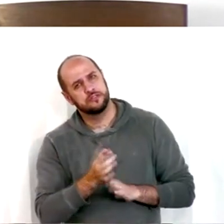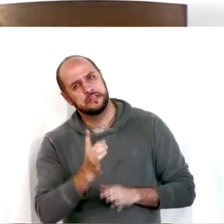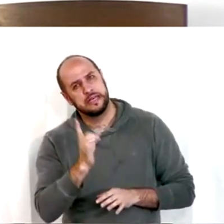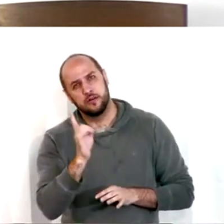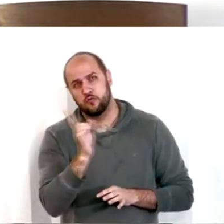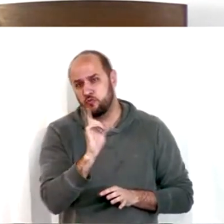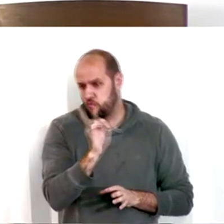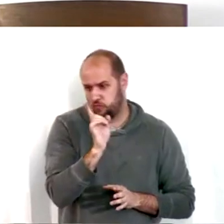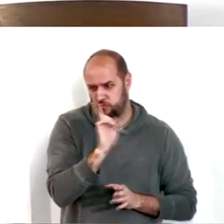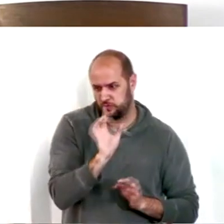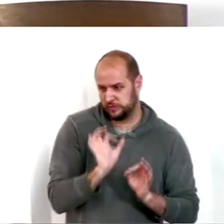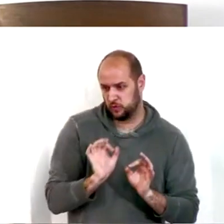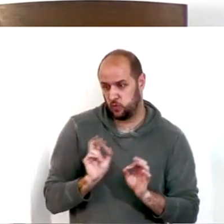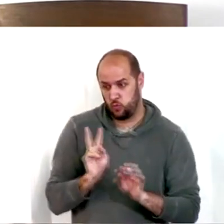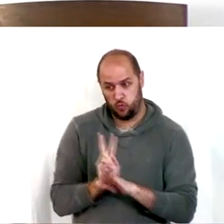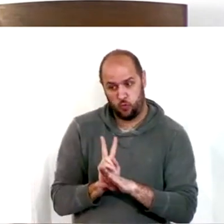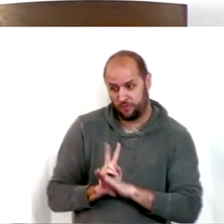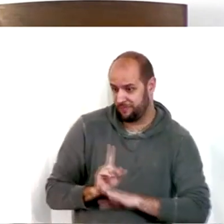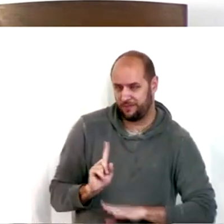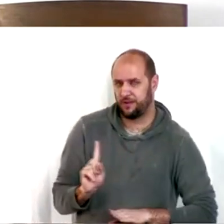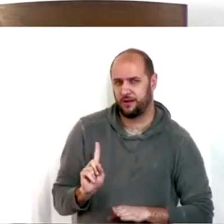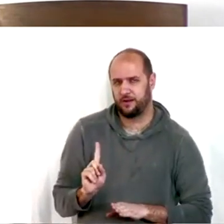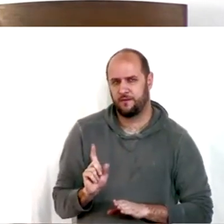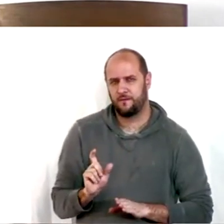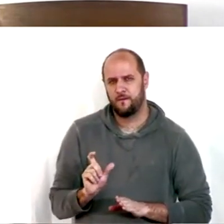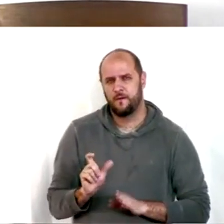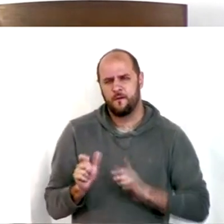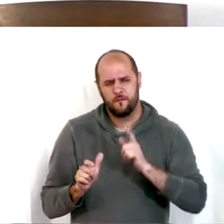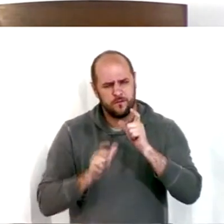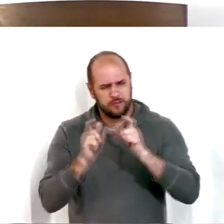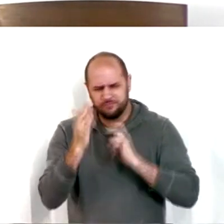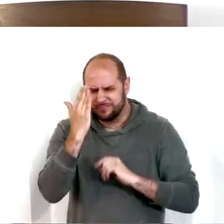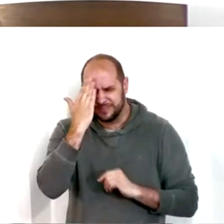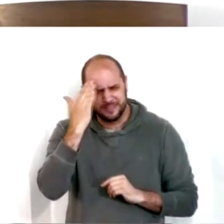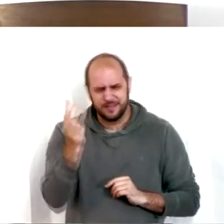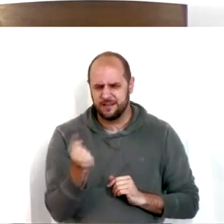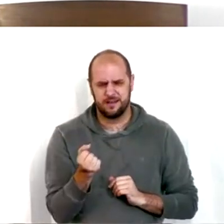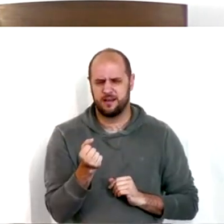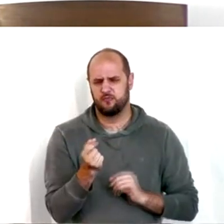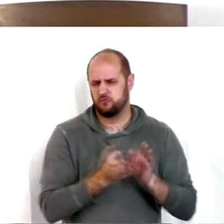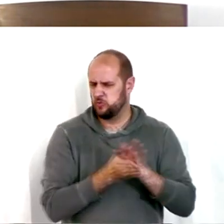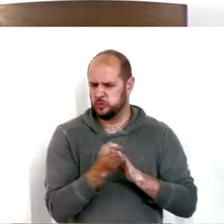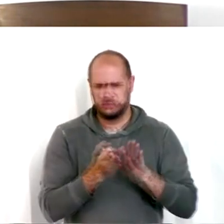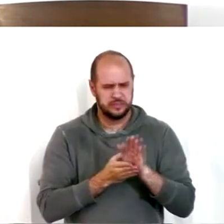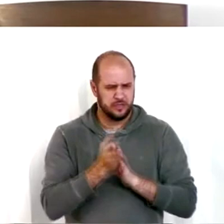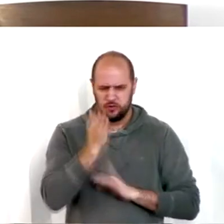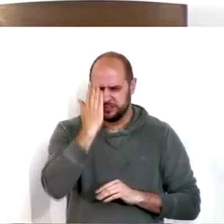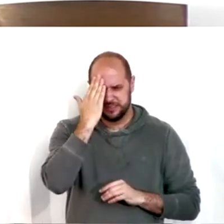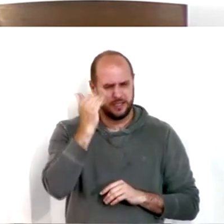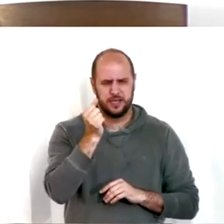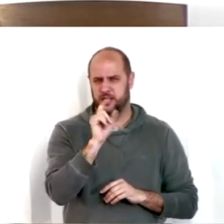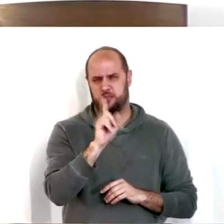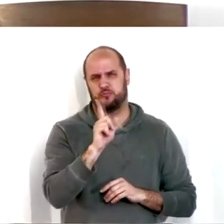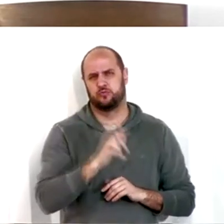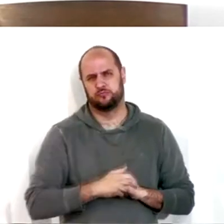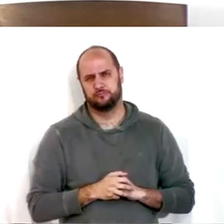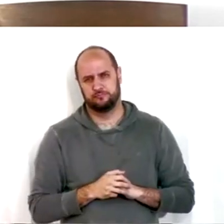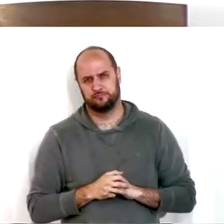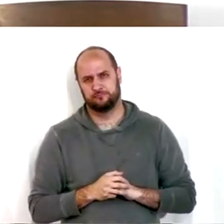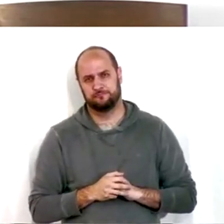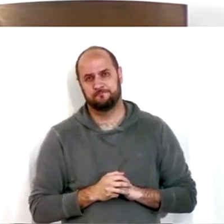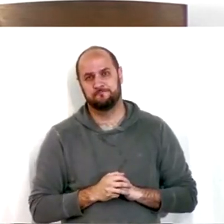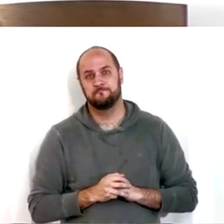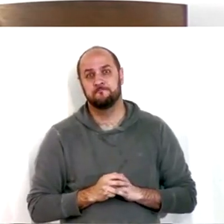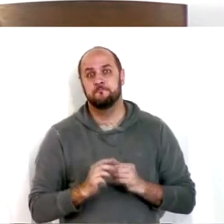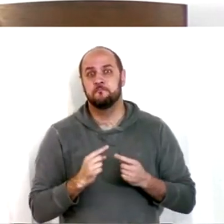prudente, que as suas palavras não foram sábias, não foram conselhos sábios. No